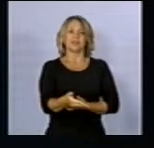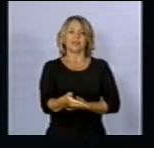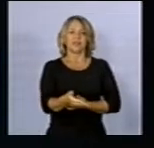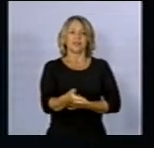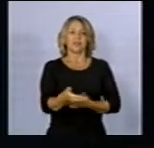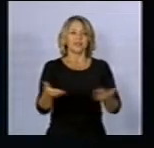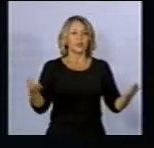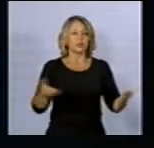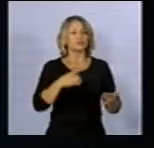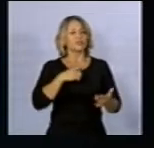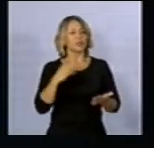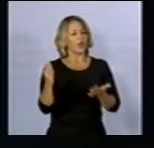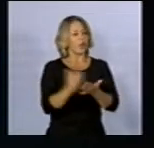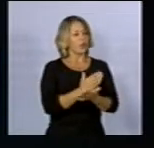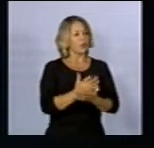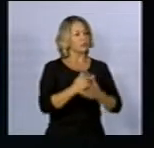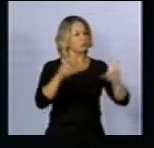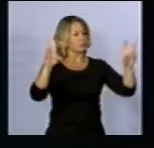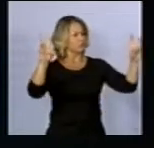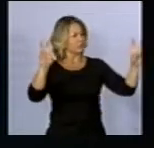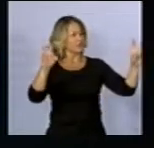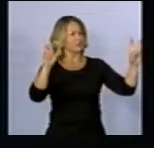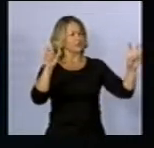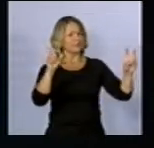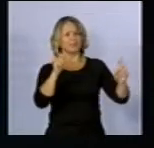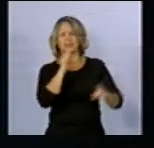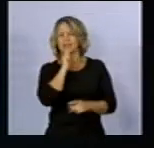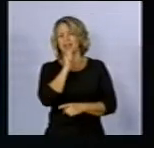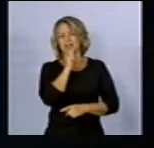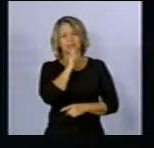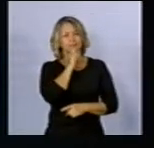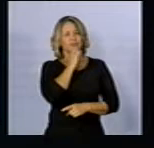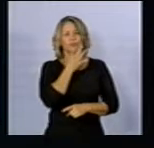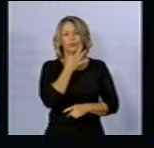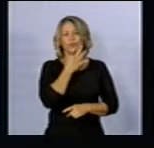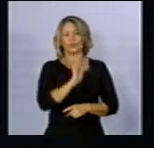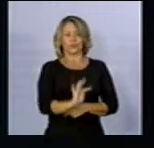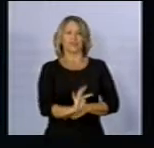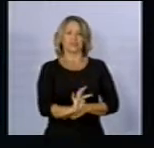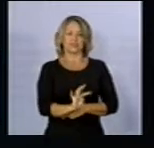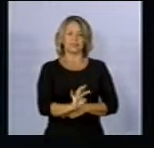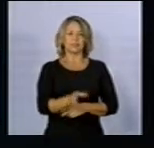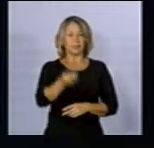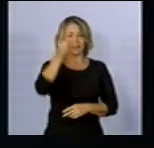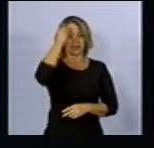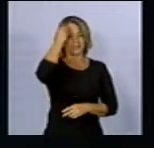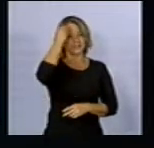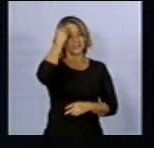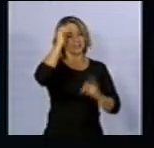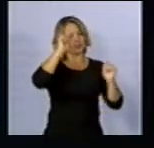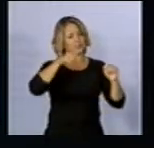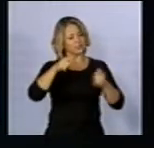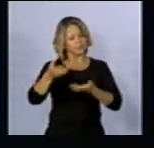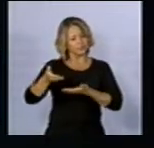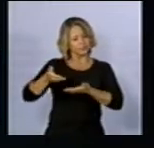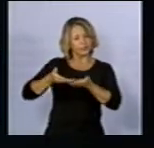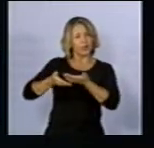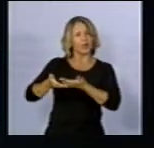ainda há pontos muito obscuros para o entendimento dessa possível